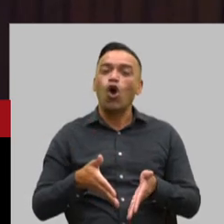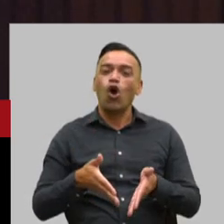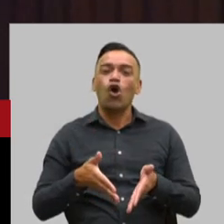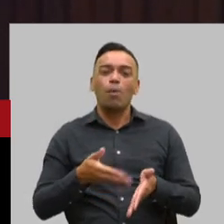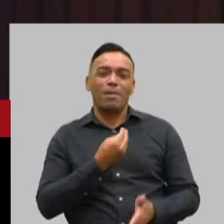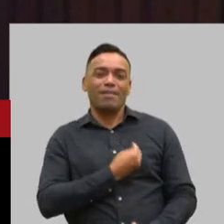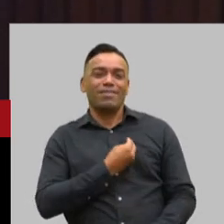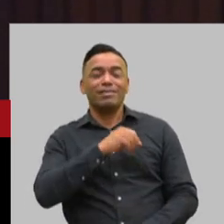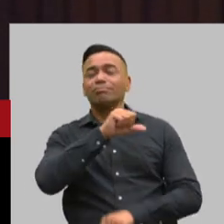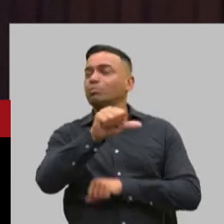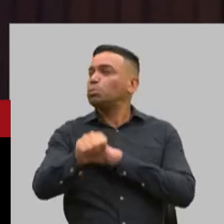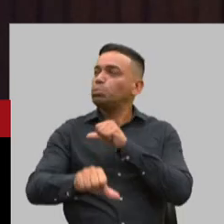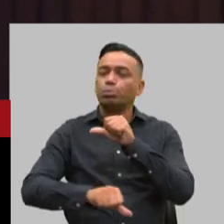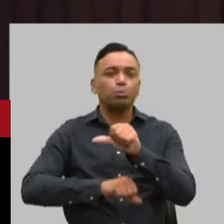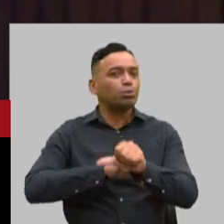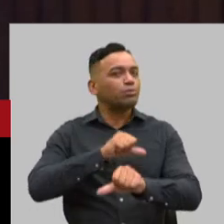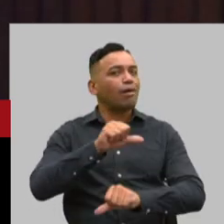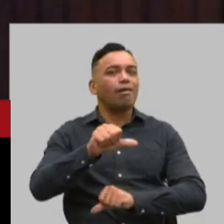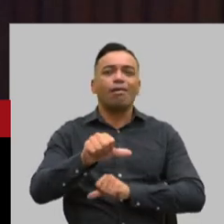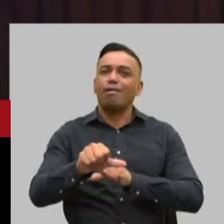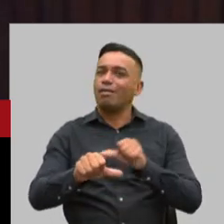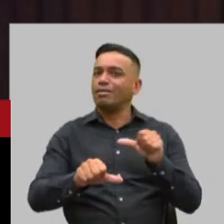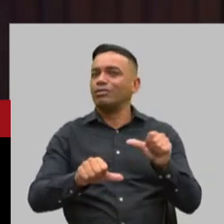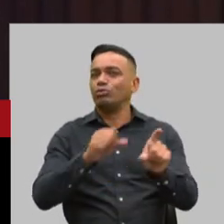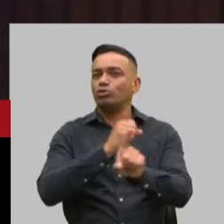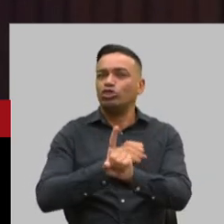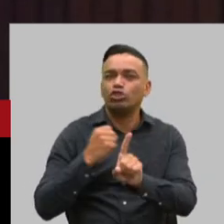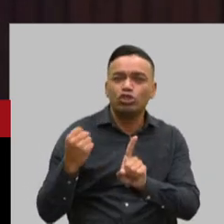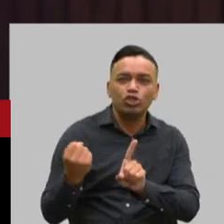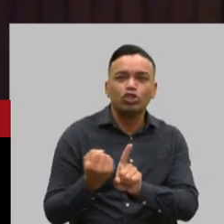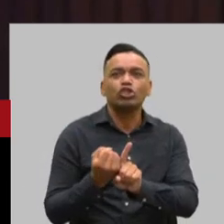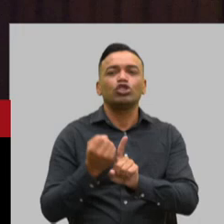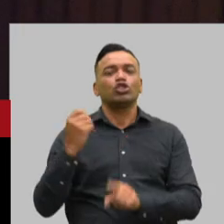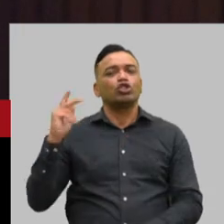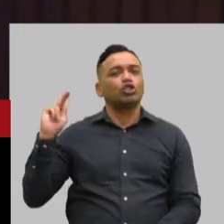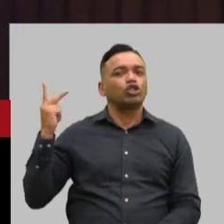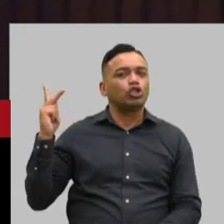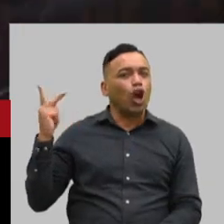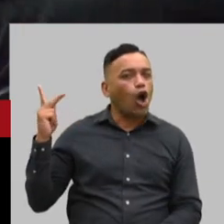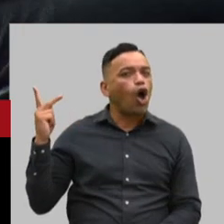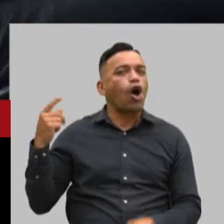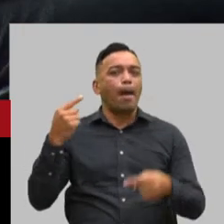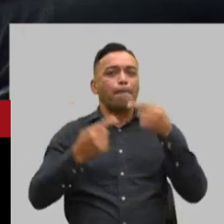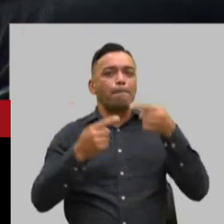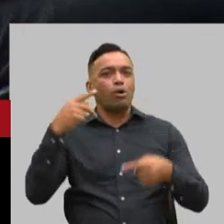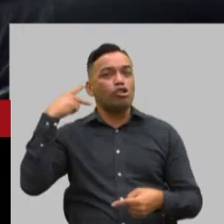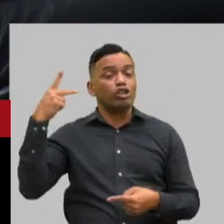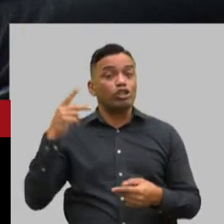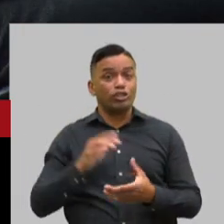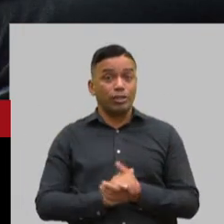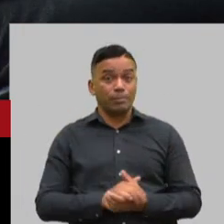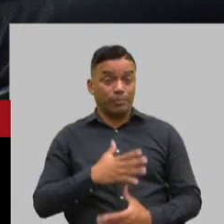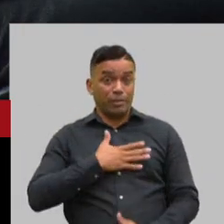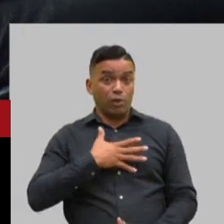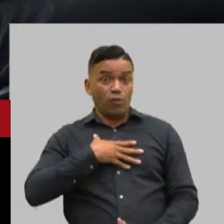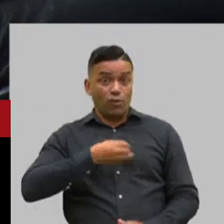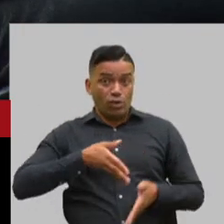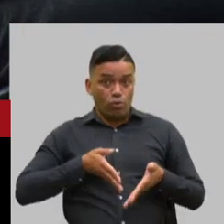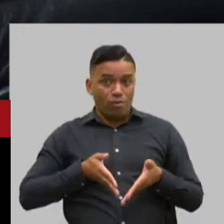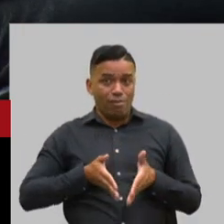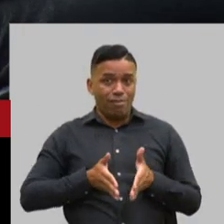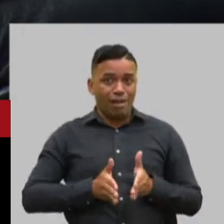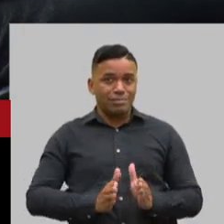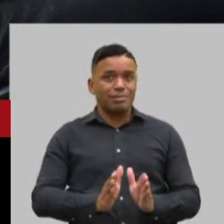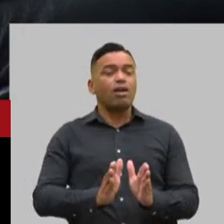já transformando a nossa sociedade e mudando a política. Porque foi com a chegada de Manuel Vicente que nós